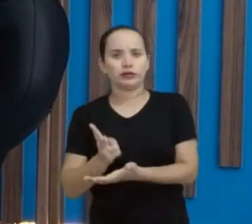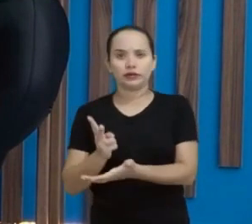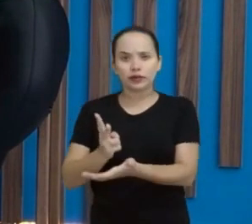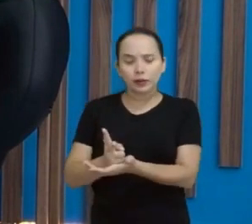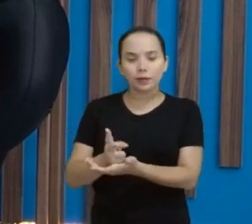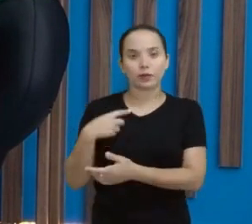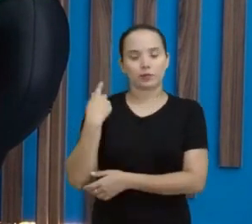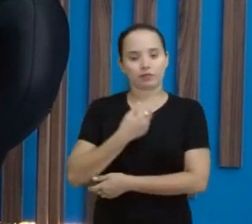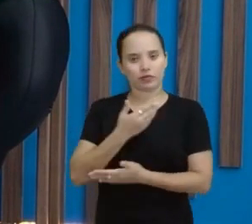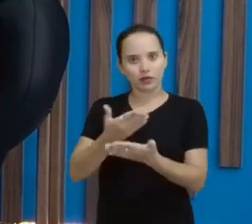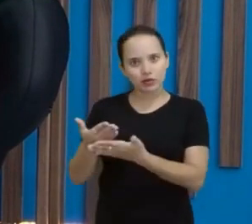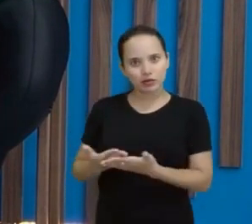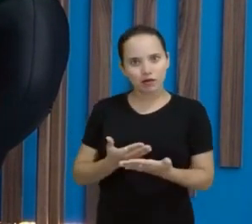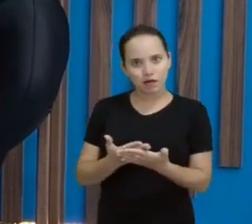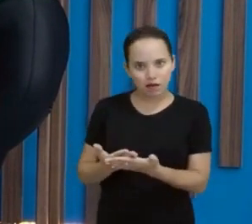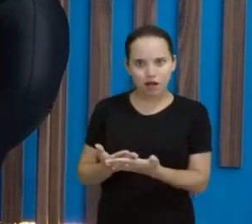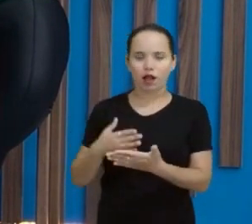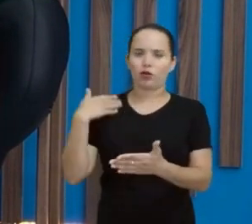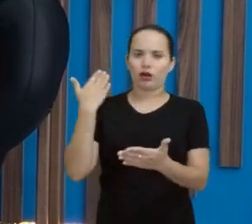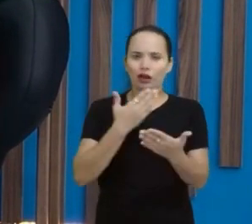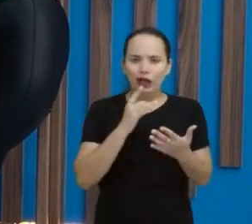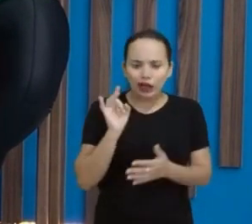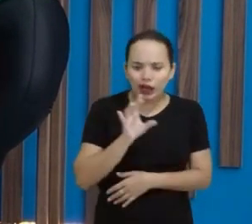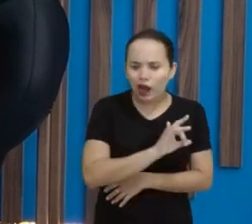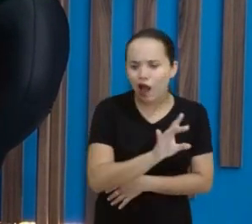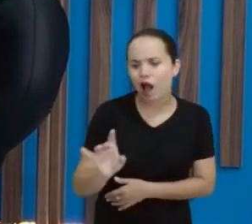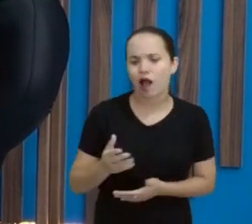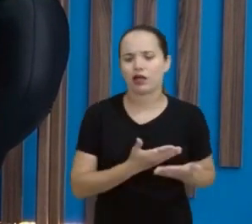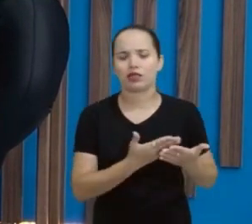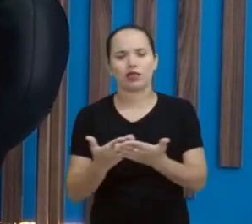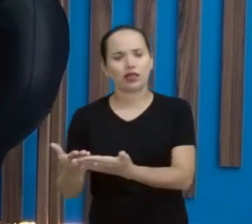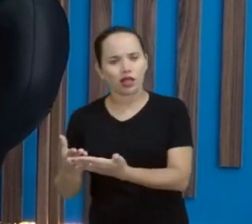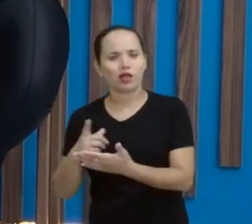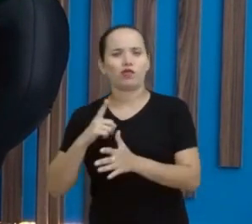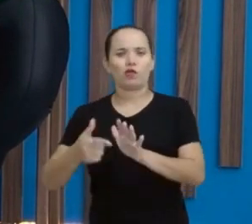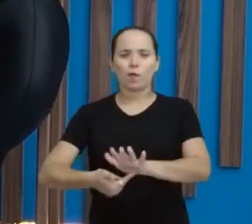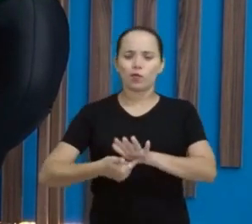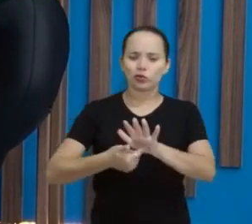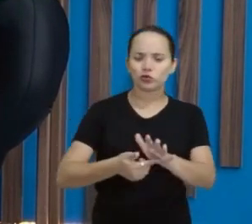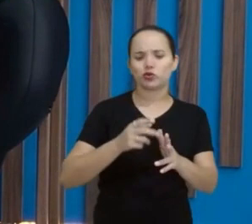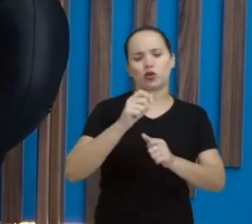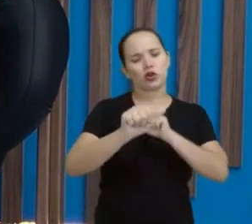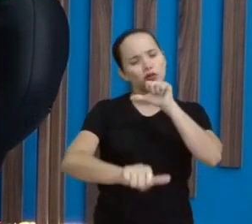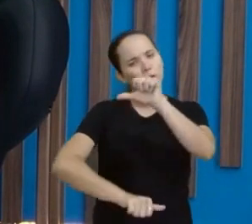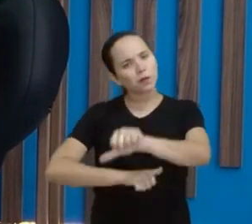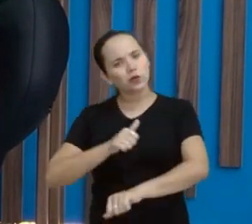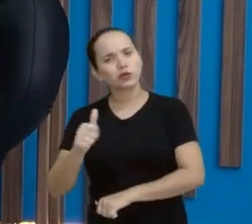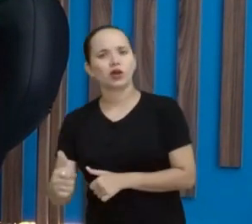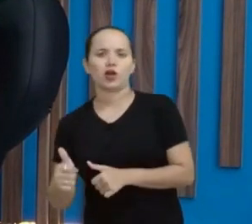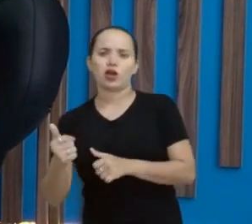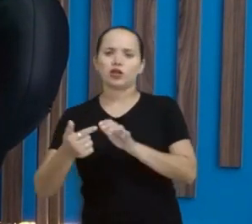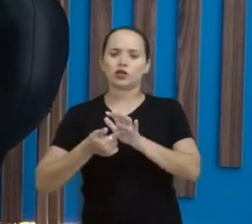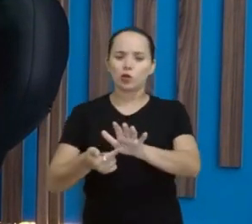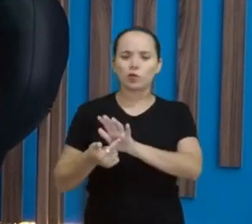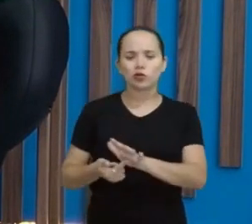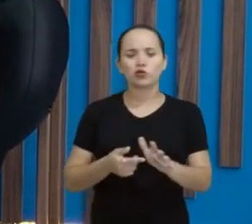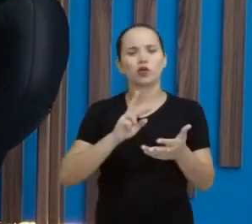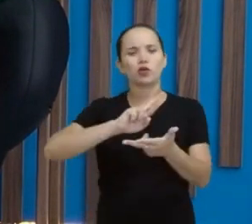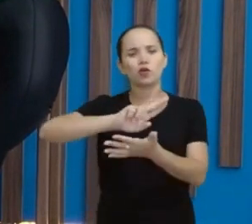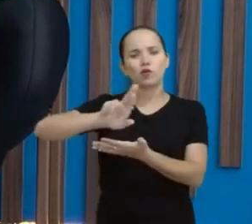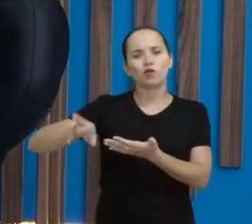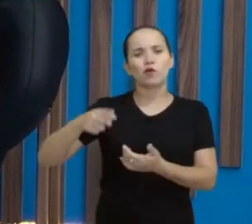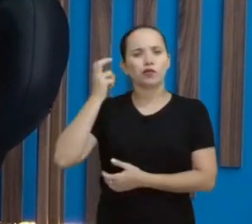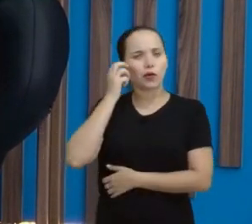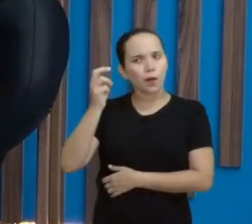né? Aula a aula, a gente foi falando dessa mudança, foi trazendo para vocês várias memórias, vários